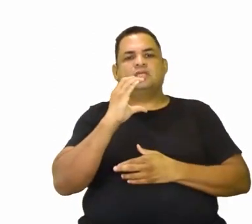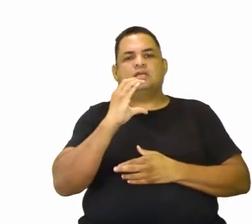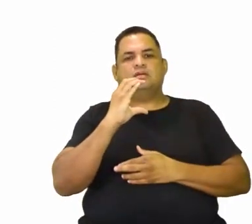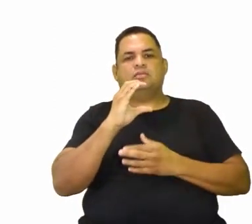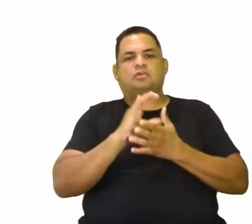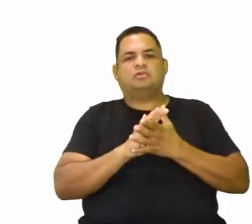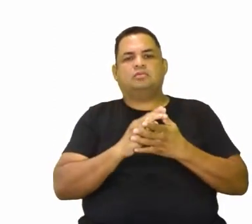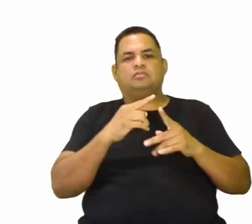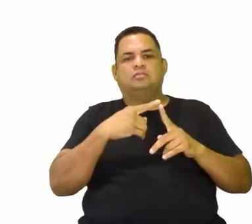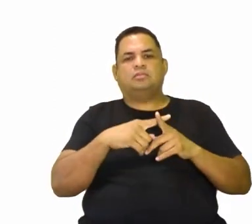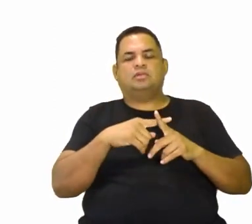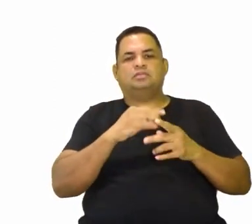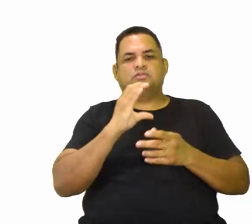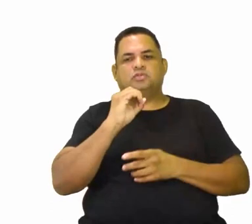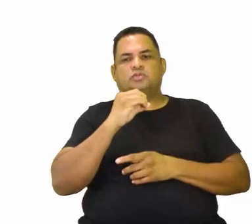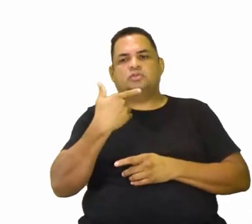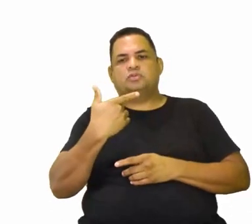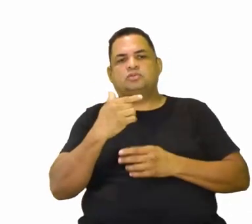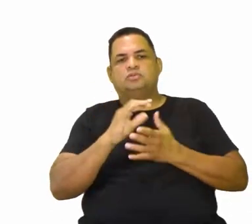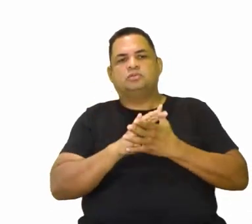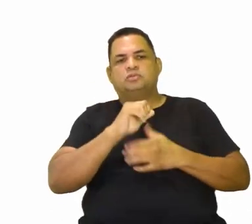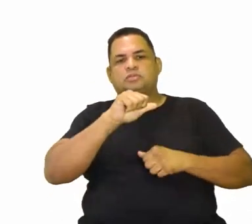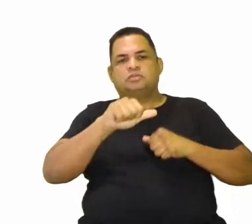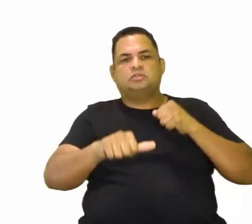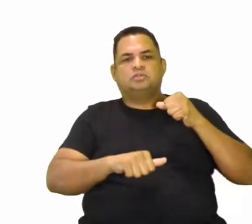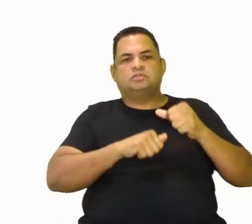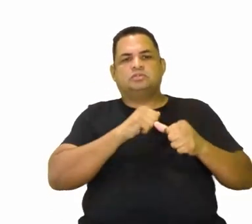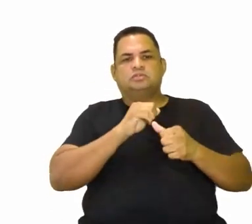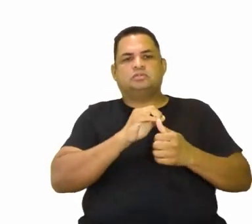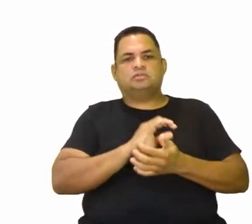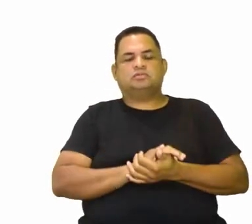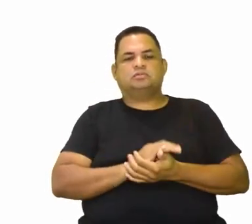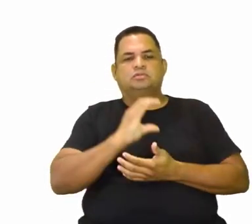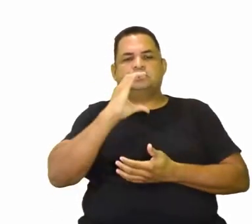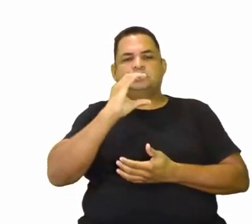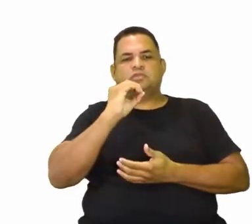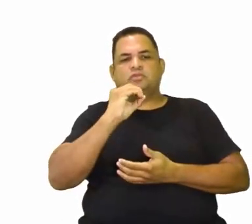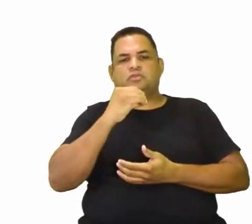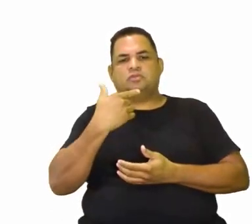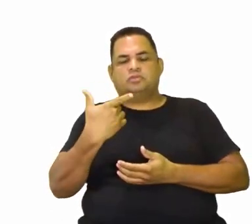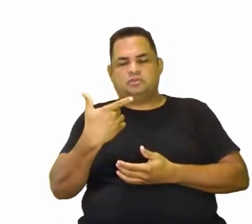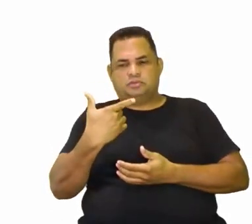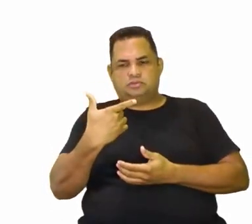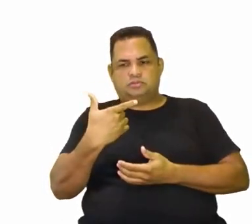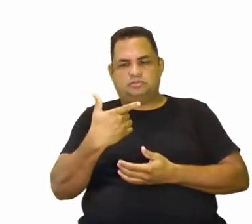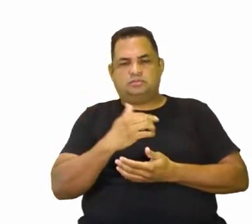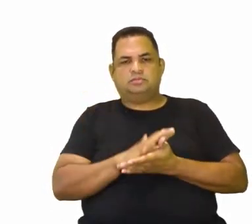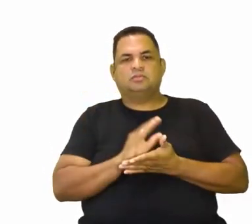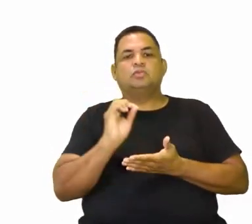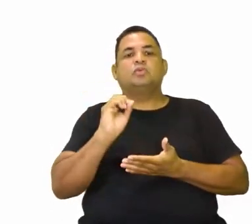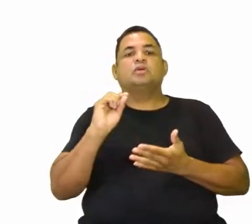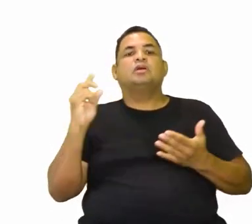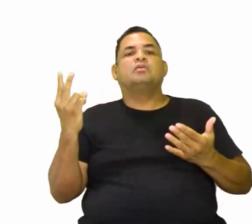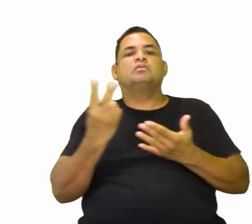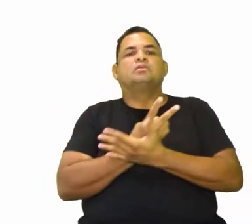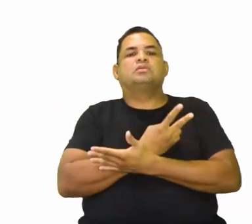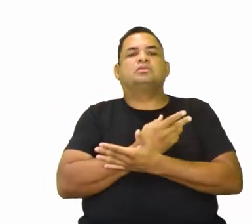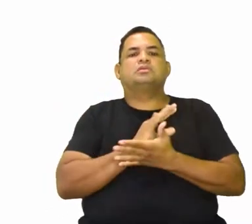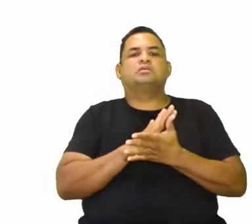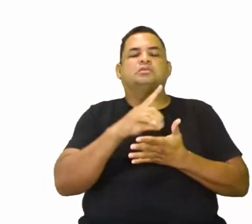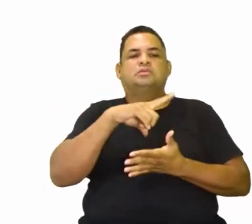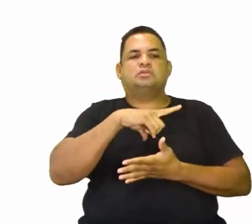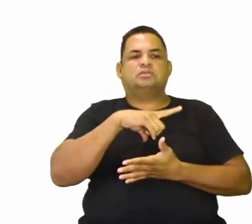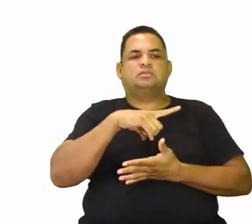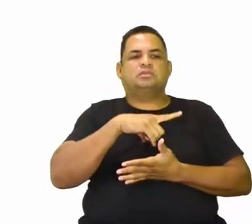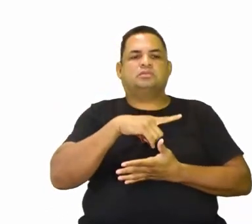gás oxigênio para formar o dióxido de carbono, que é o gás carbônico que a gente conhece. O que que acontece aqui? Eu vou